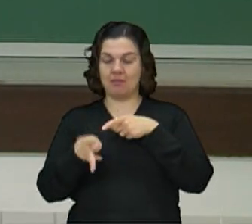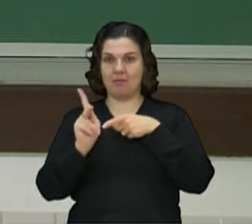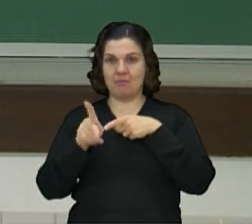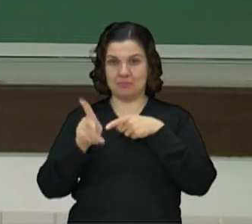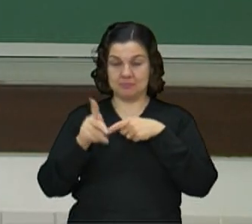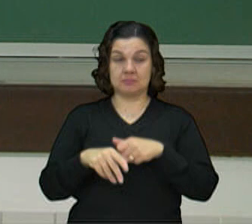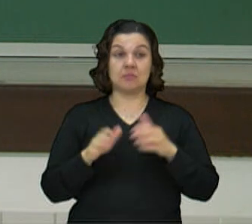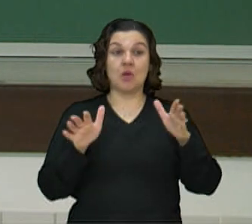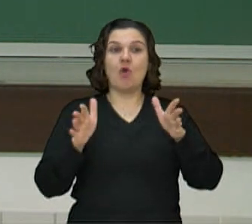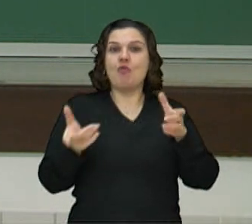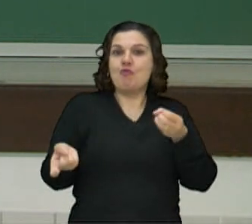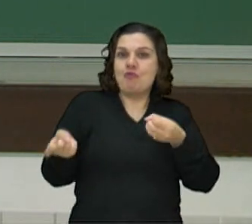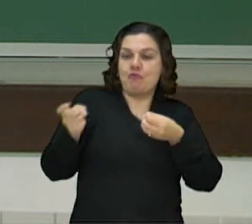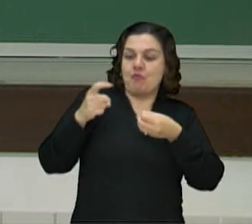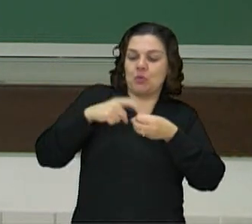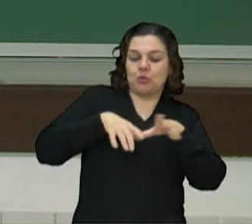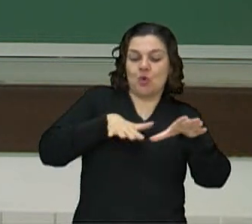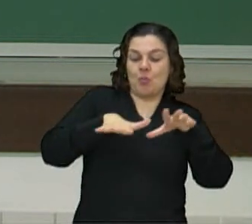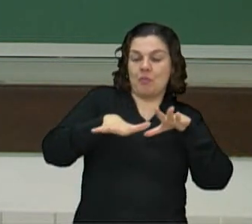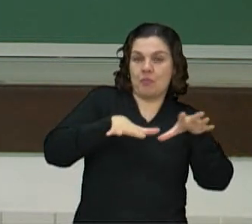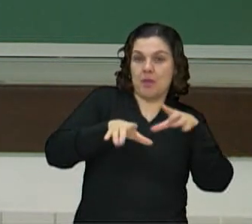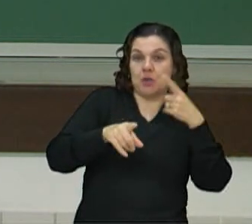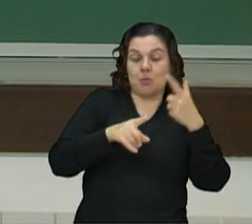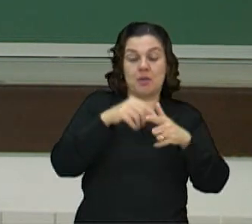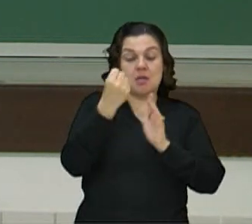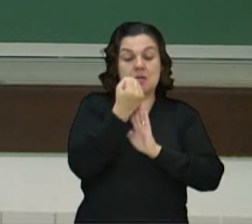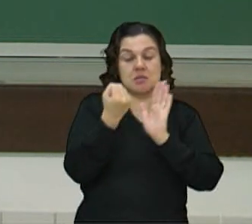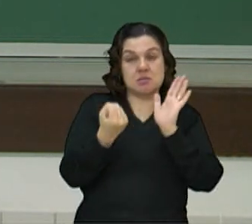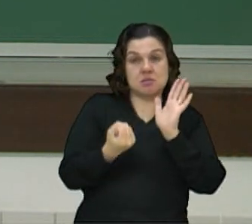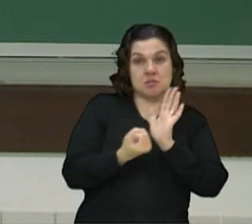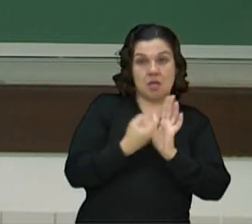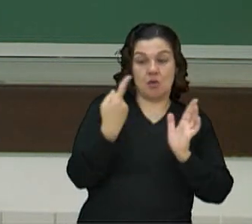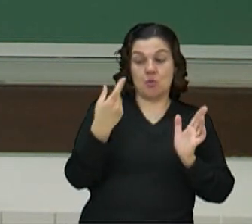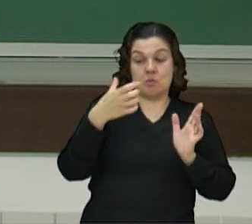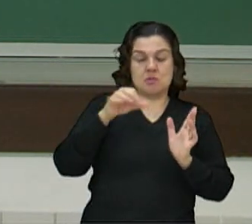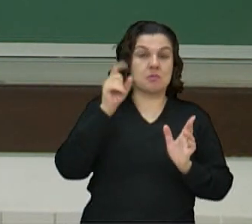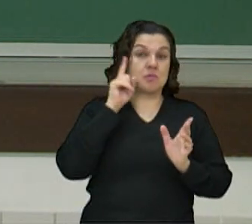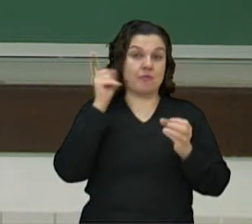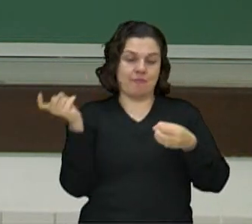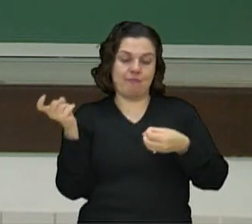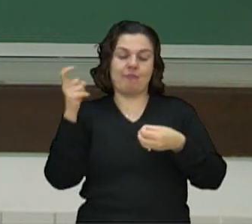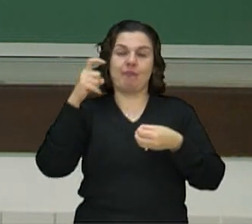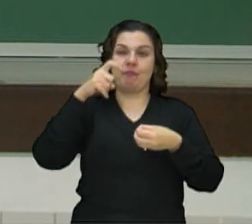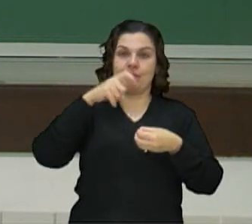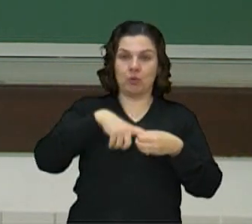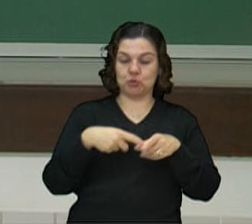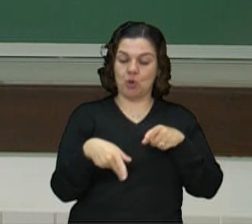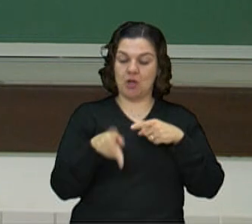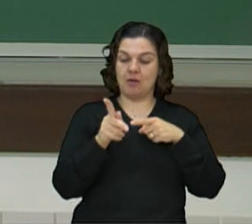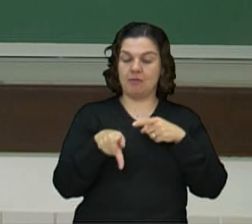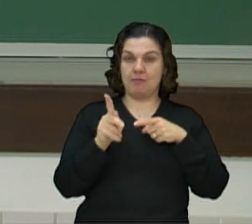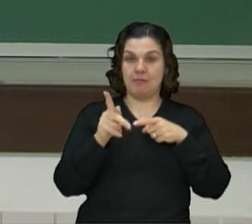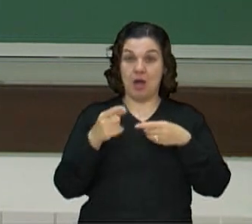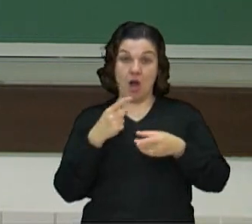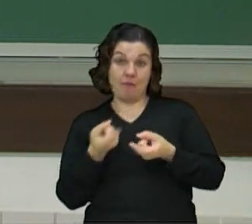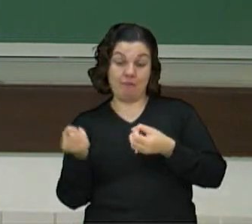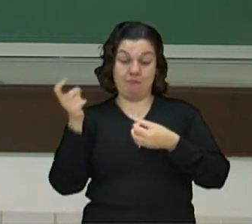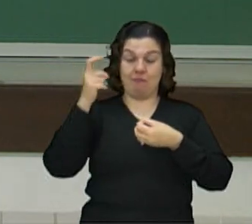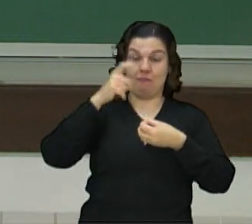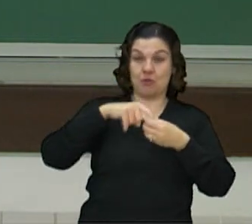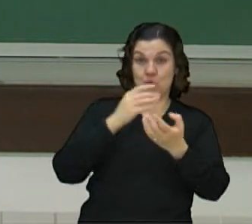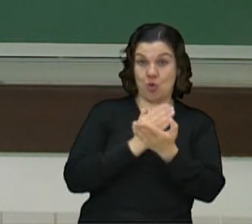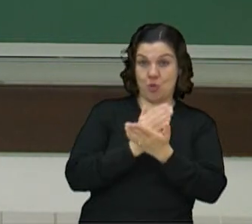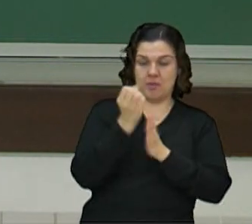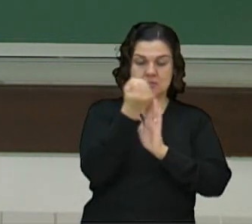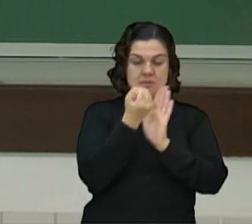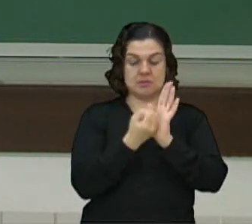tinha começado lá na segunda metade do século XIX nos Estados Unidos. Ele voltou aí no iníciozinho do século XX. É